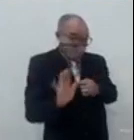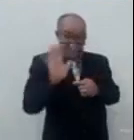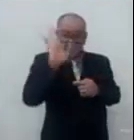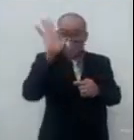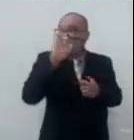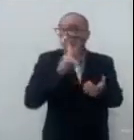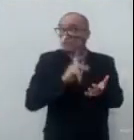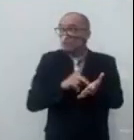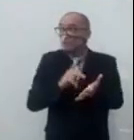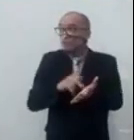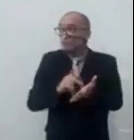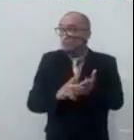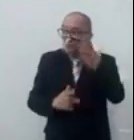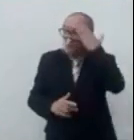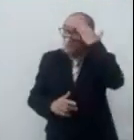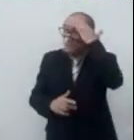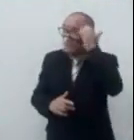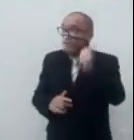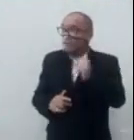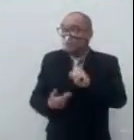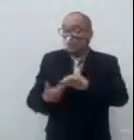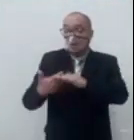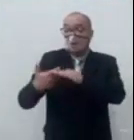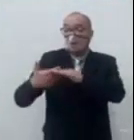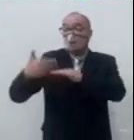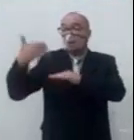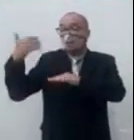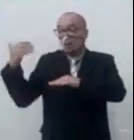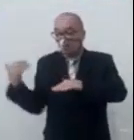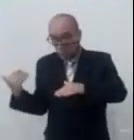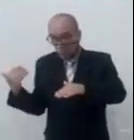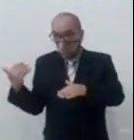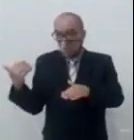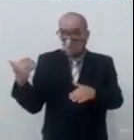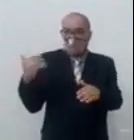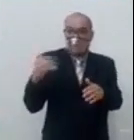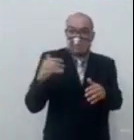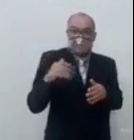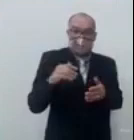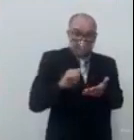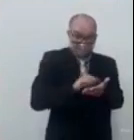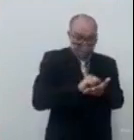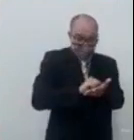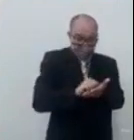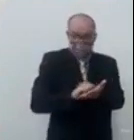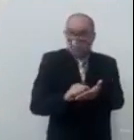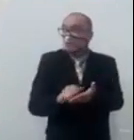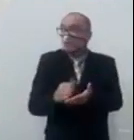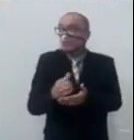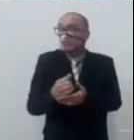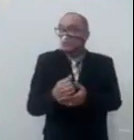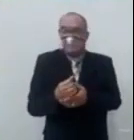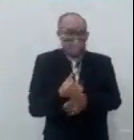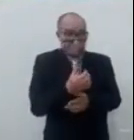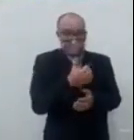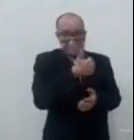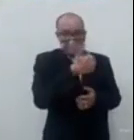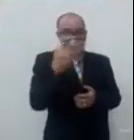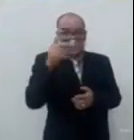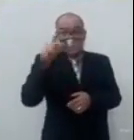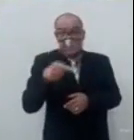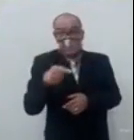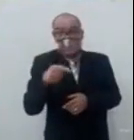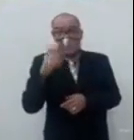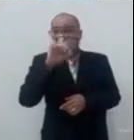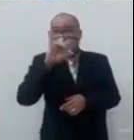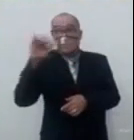doutor Manel, se mesmo sabe, antes tinha uma vaga, uma diária de UTI, era de 6 mil, nós já vimos falar até de 13 mil a diária.